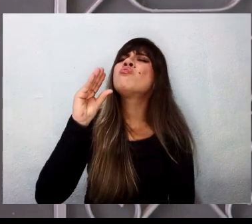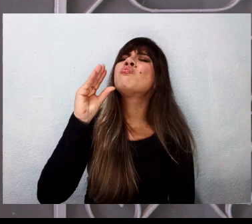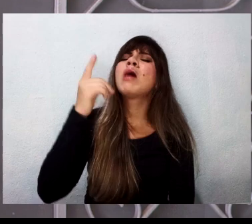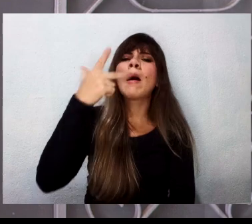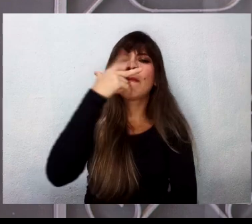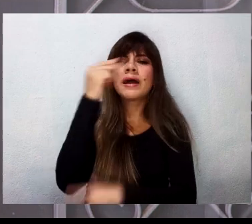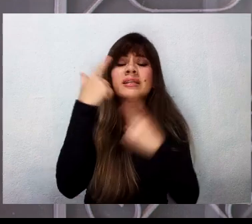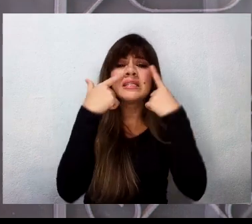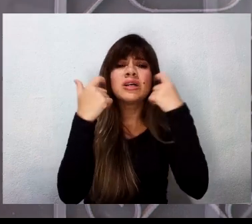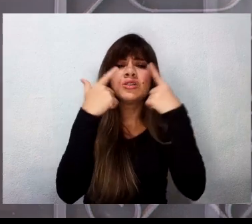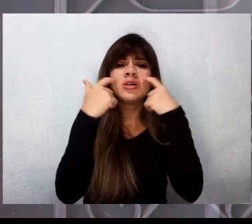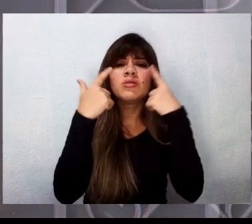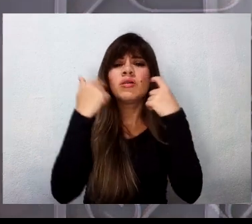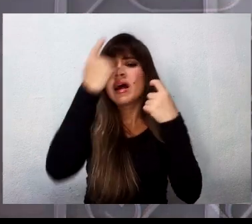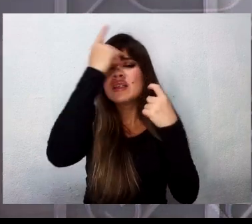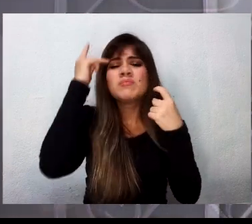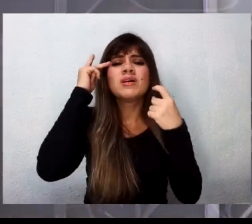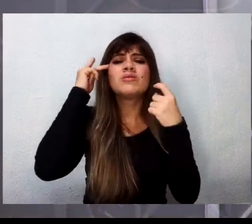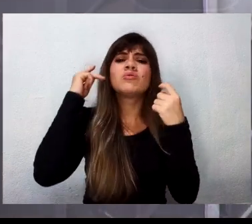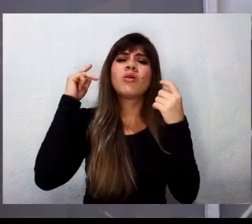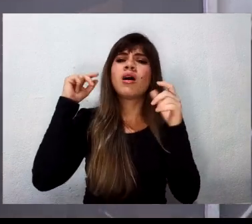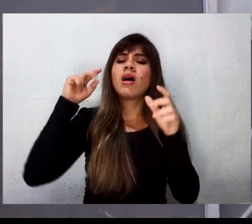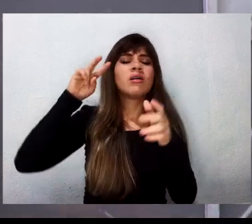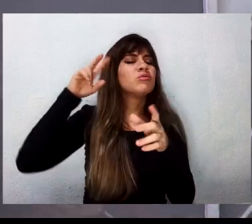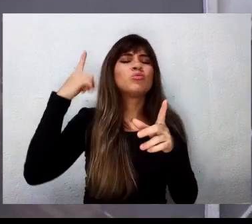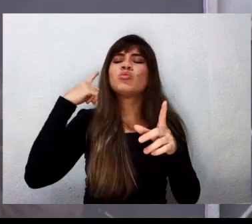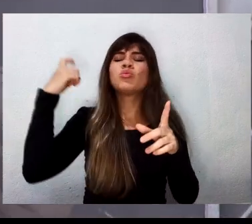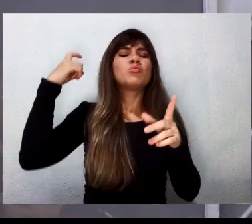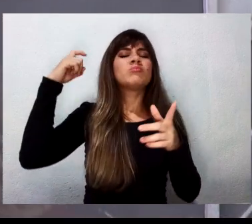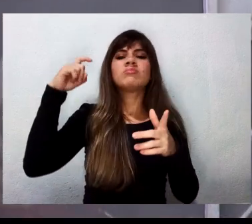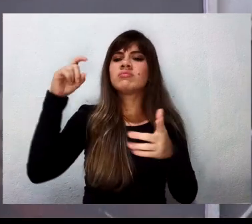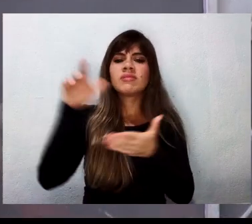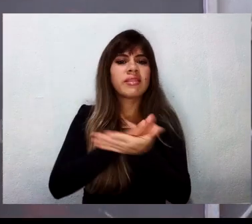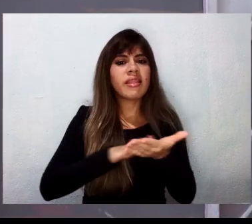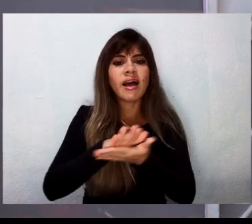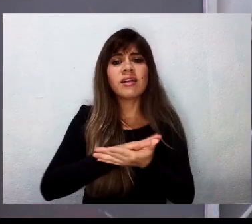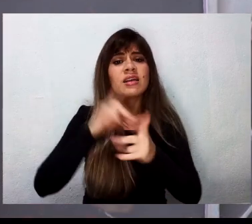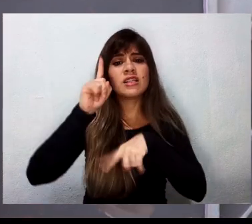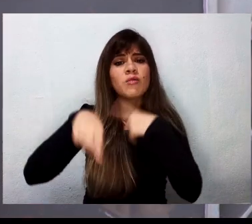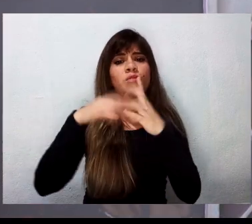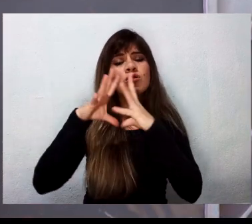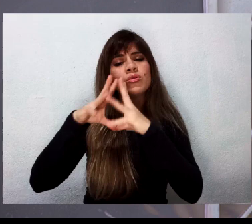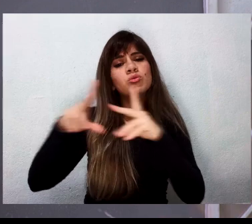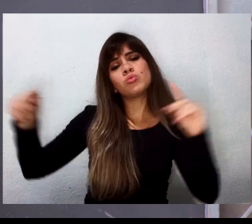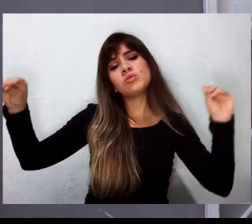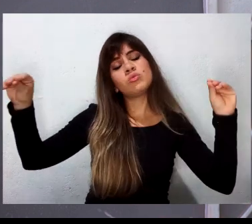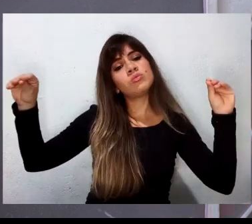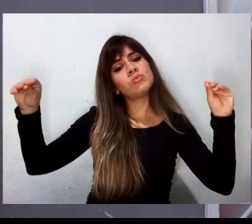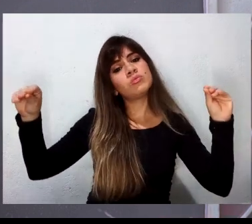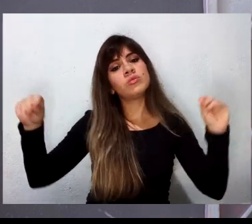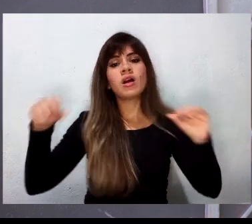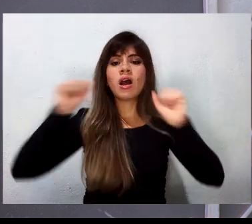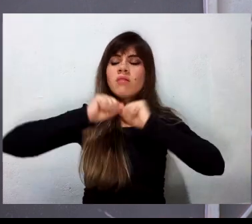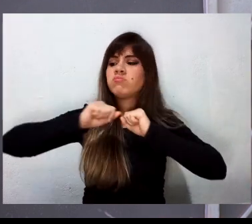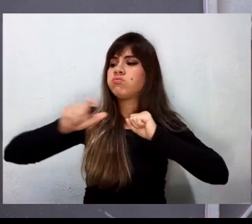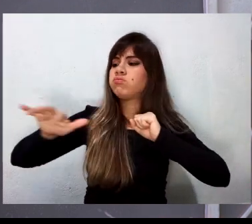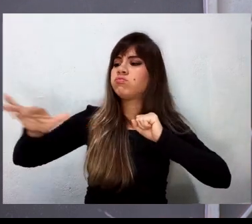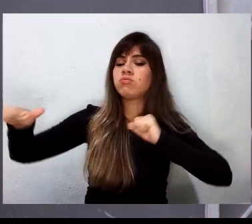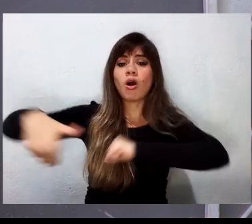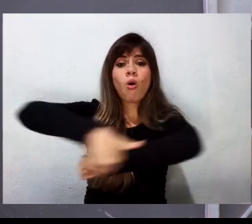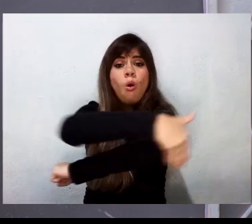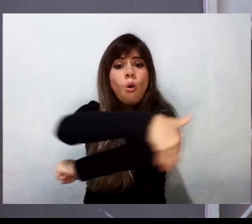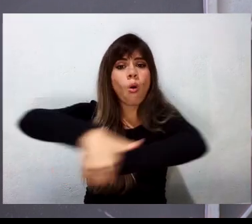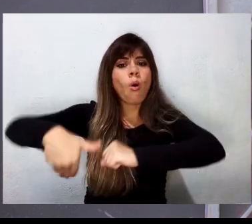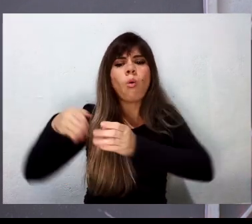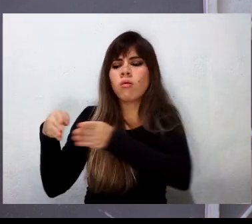tanta melancolia que até quem não podia ouvi-lo, revirou-se na cama. E então eles se foram,